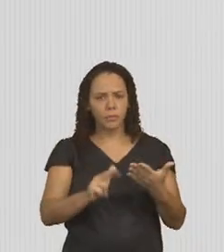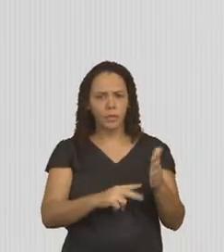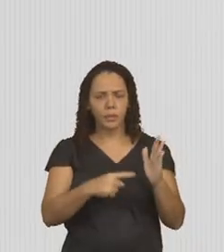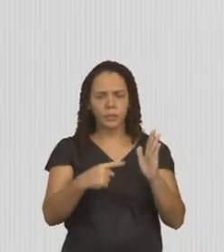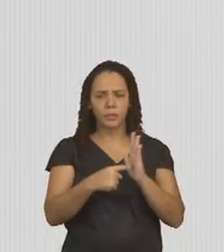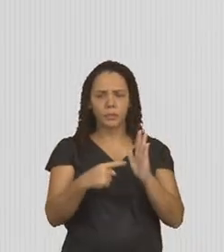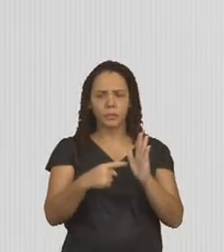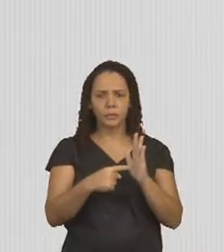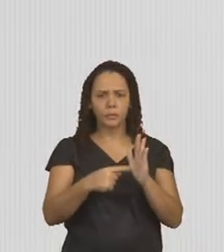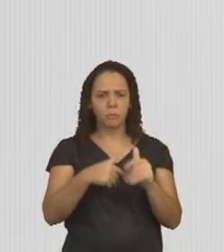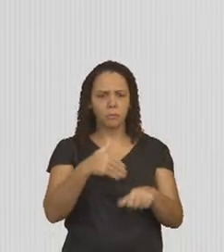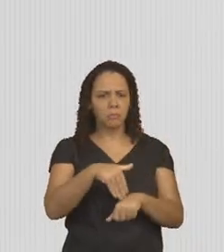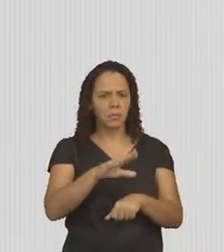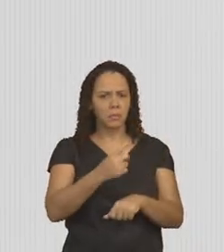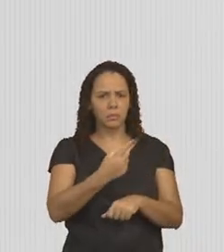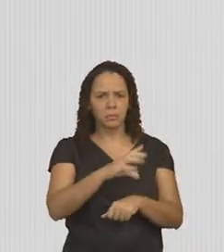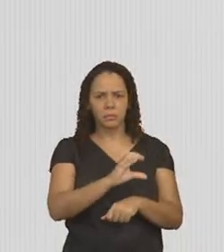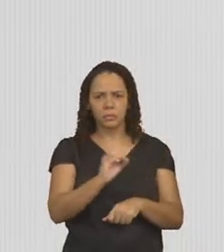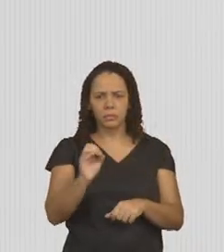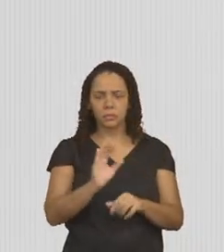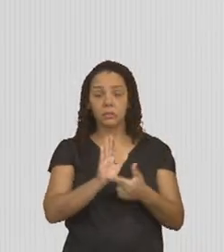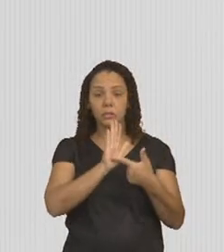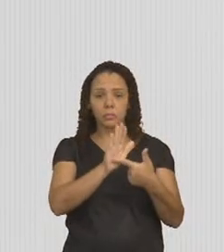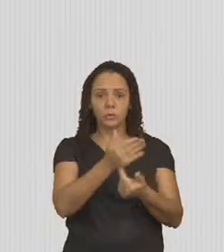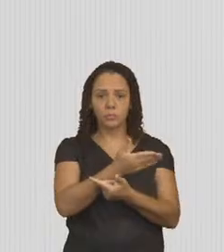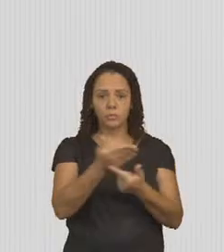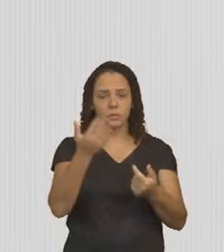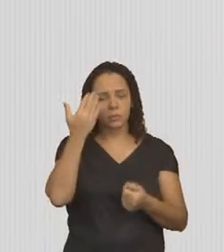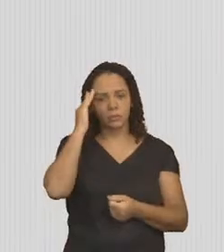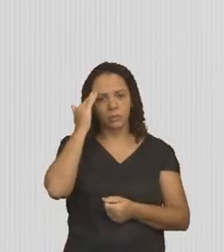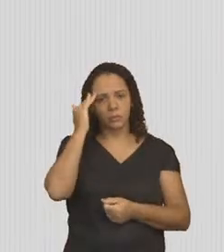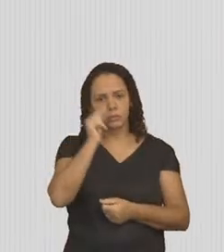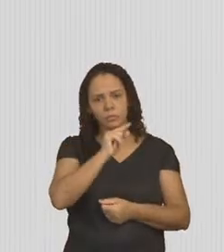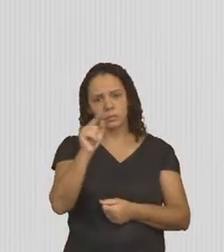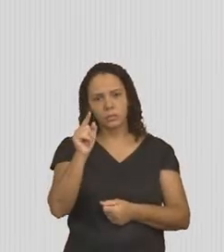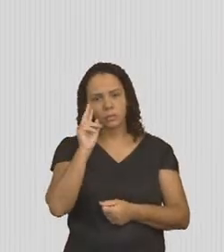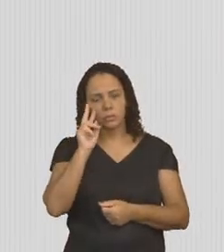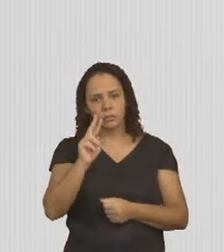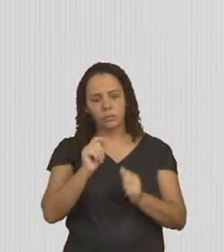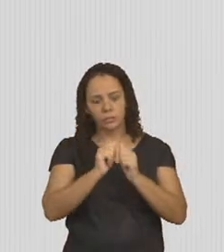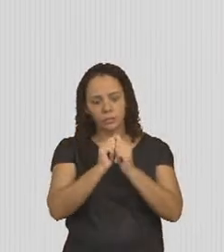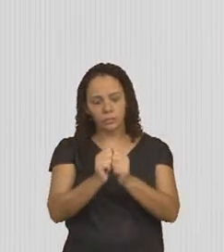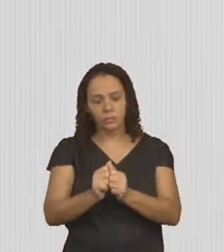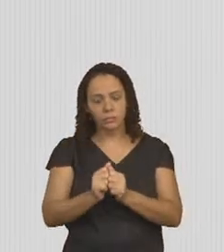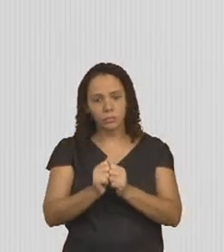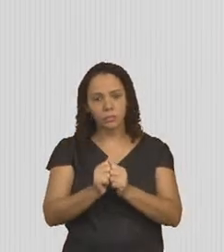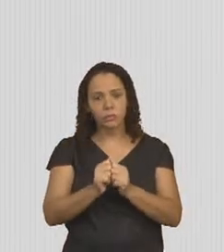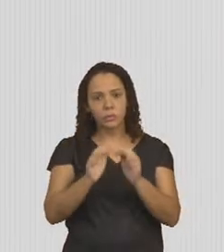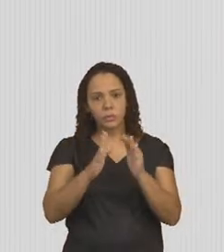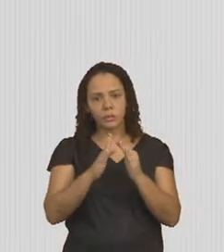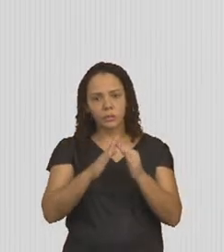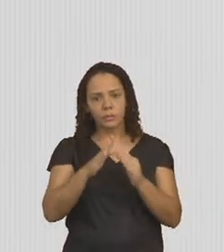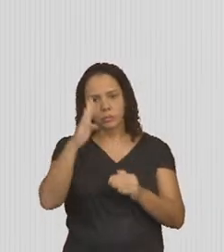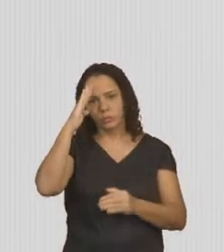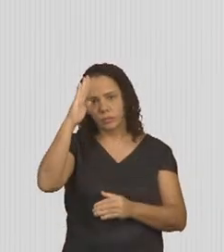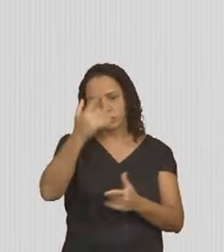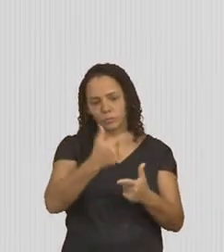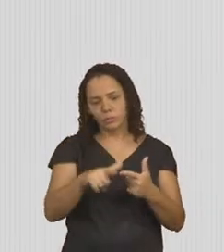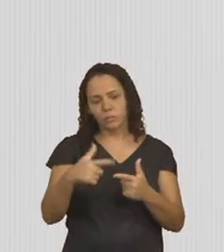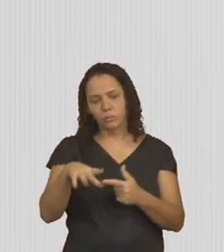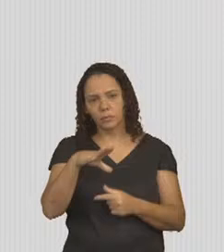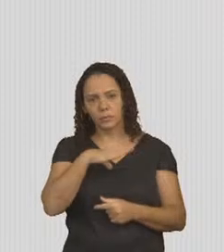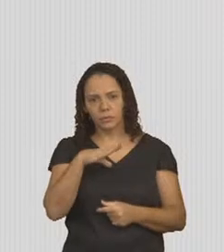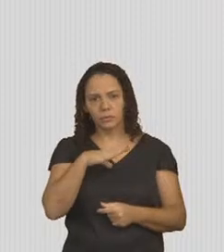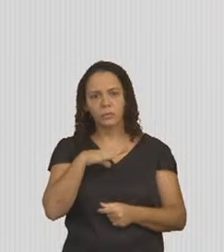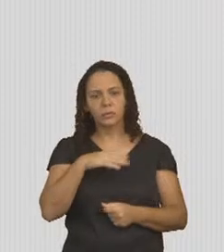e a gente mostra aqui para vocês terem ideia, vocês que acompanham aí de casa, de quais são os principais problemas do nosso município.